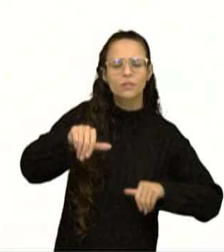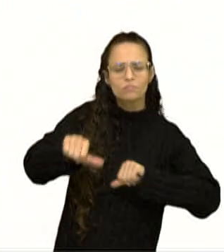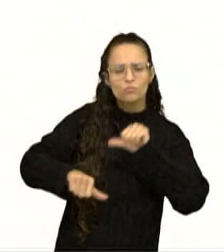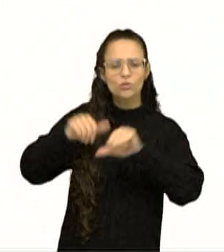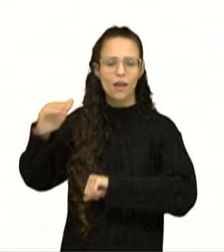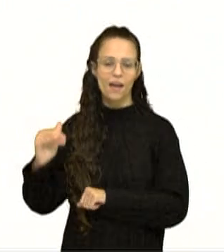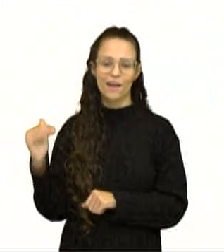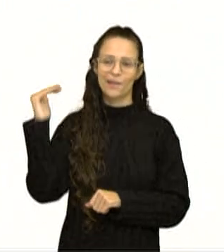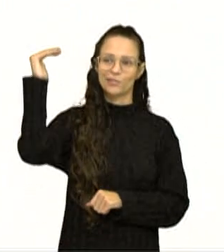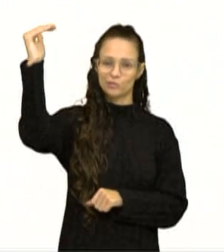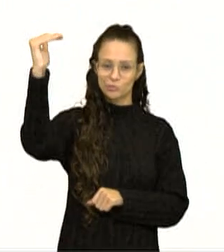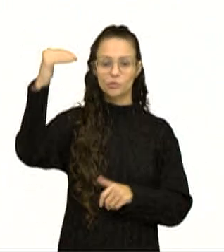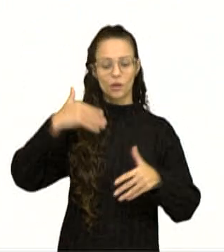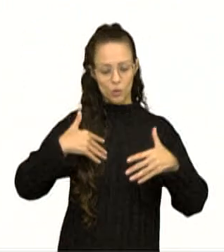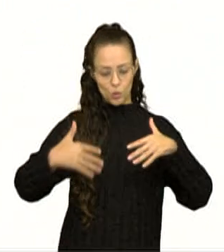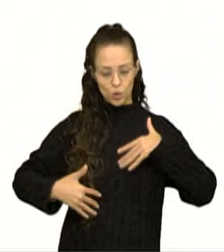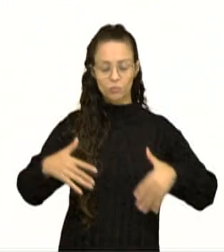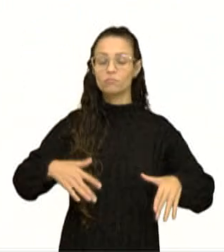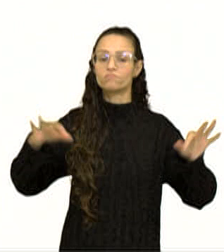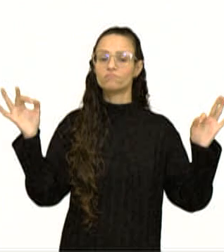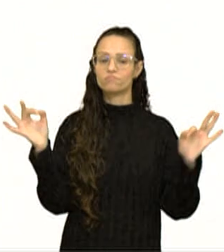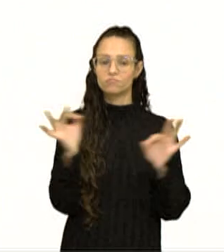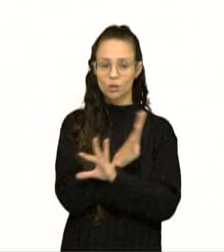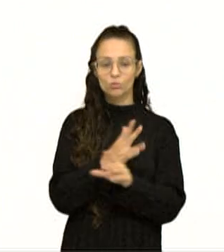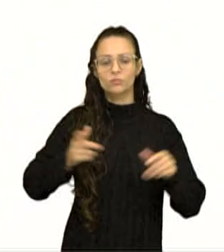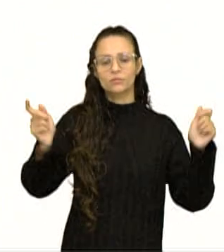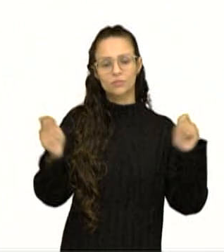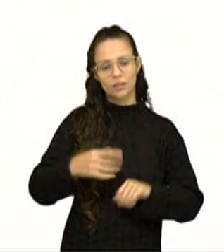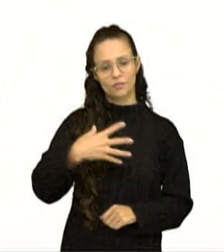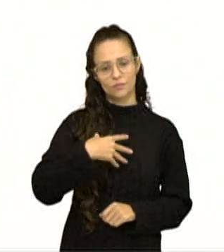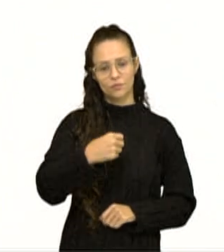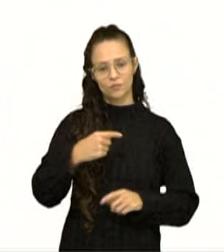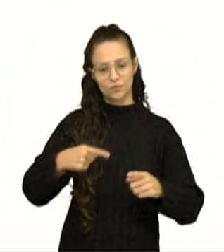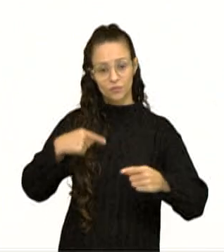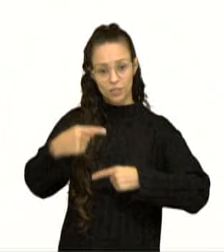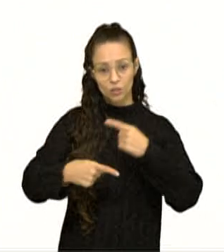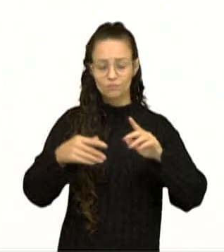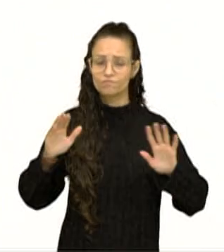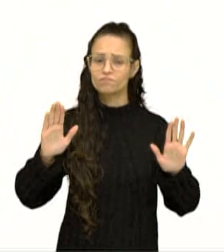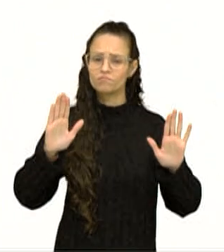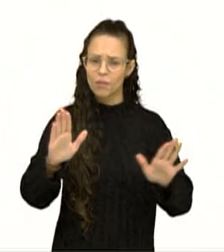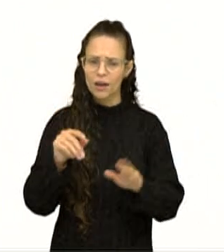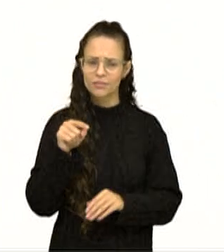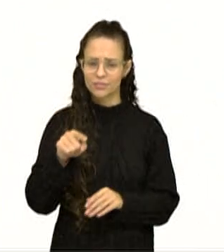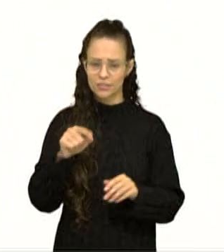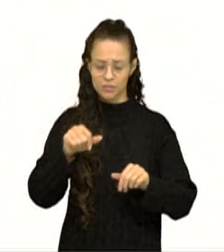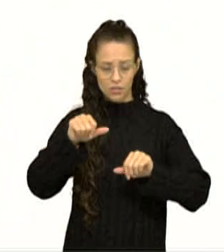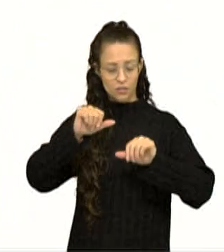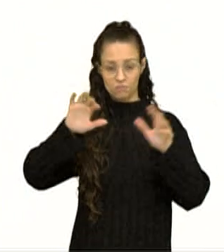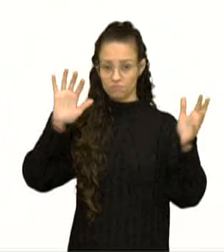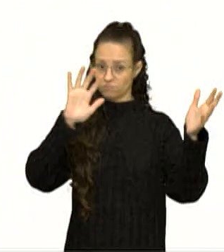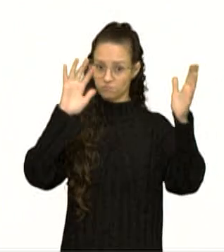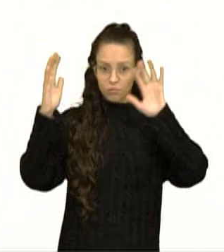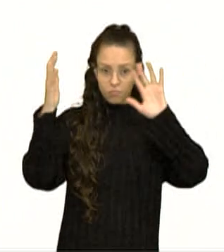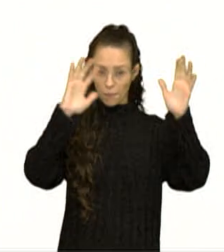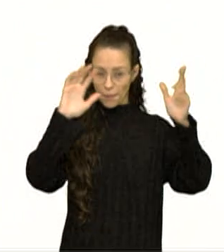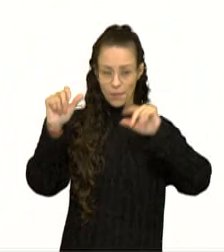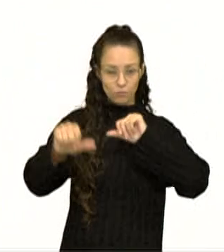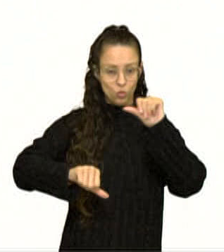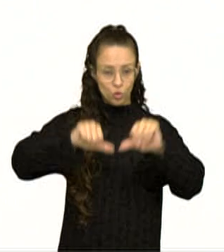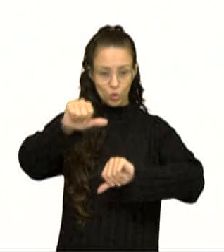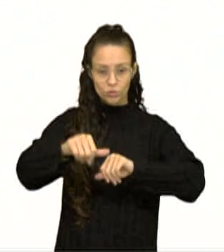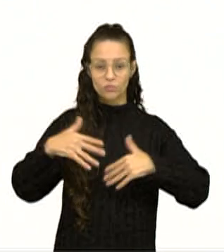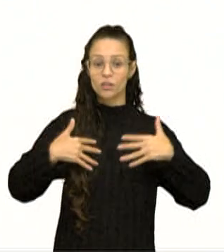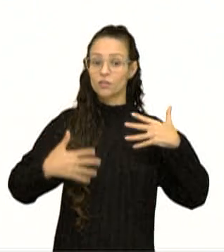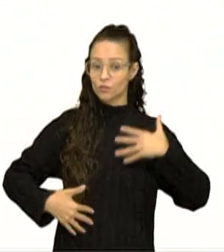isso vai deixar o corpo preparado para a reprodução. Só que no meio dessa mudança toda no nosso físico,